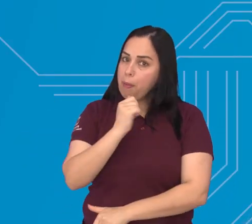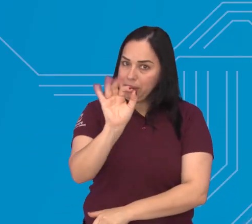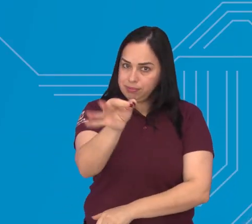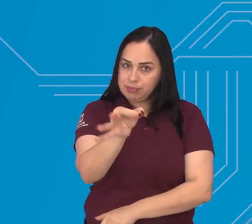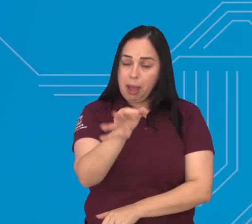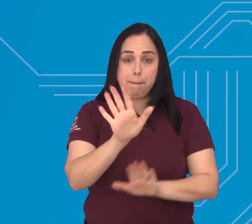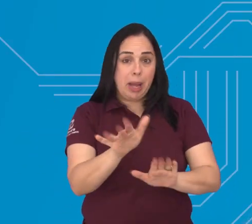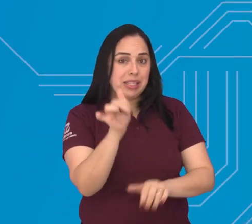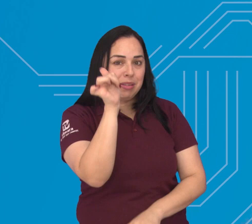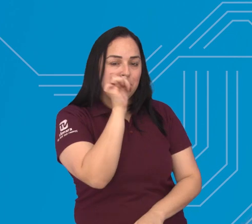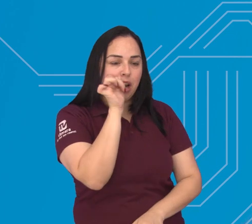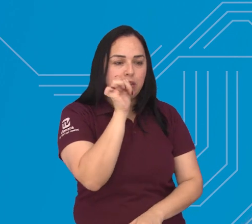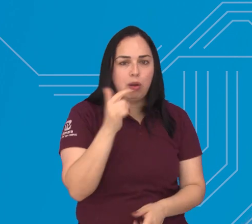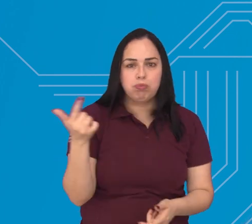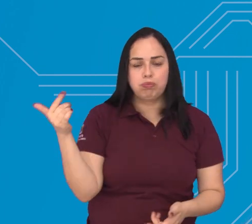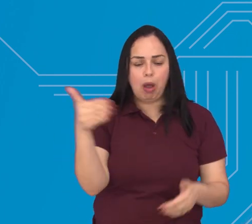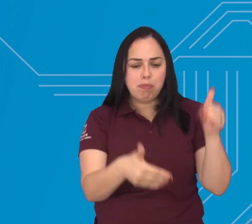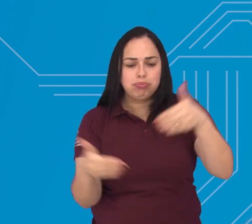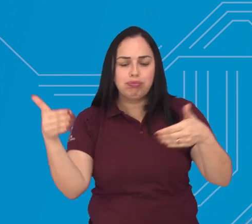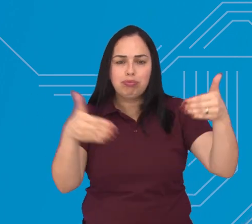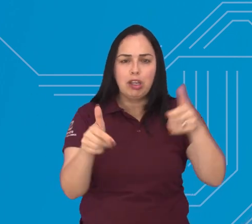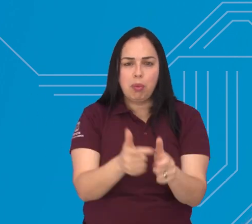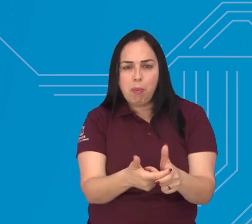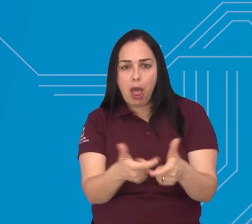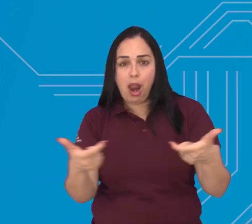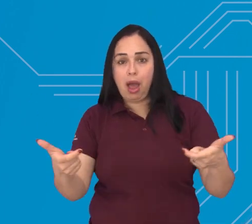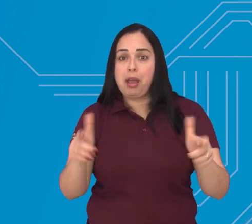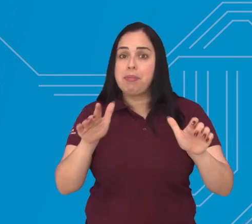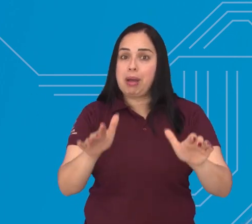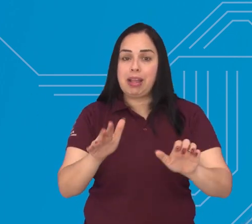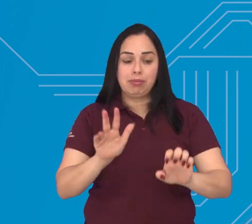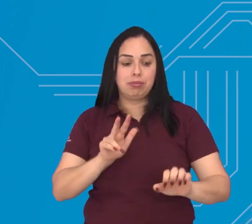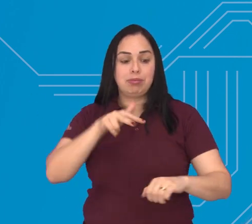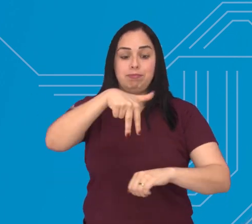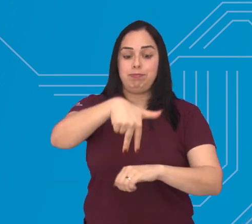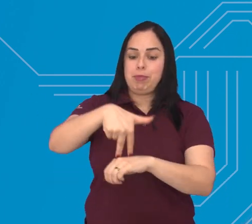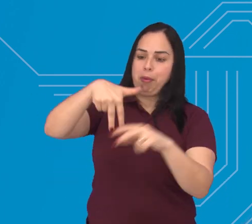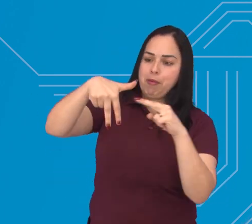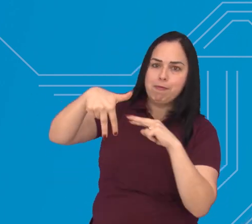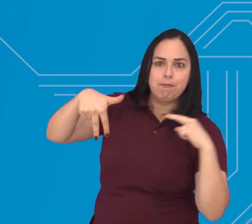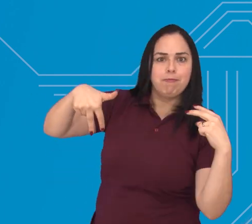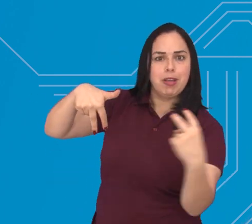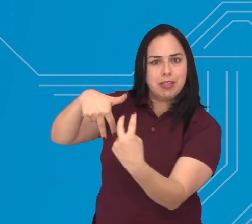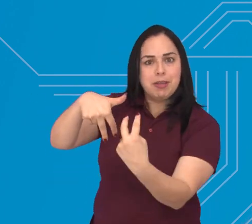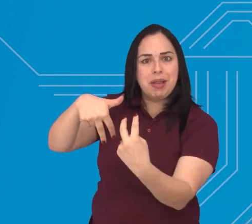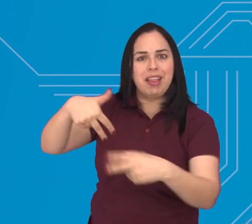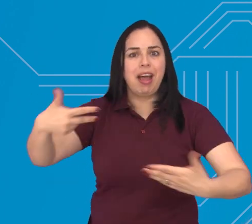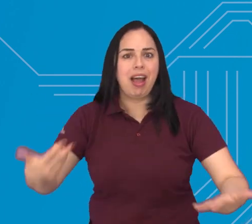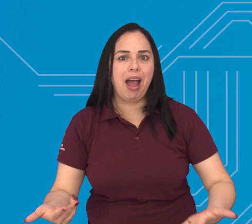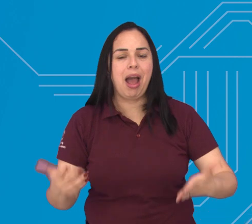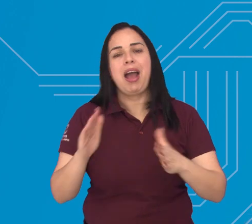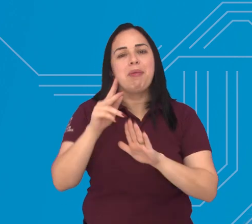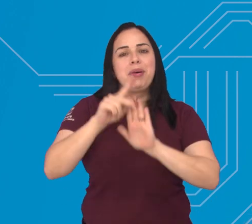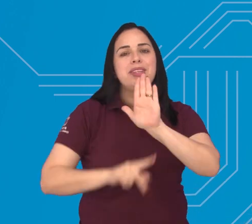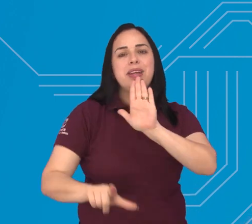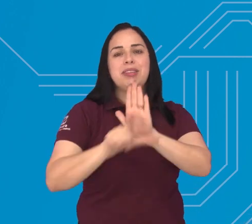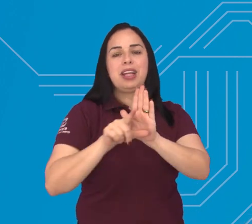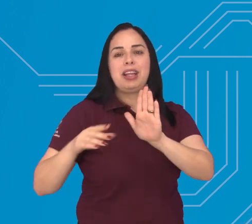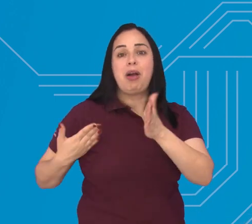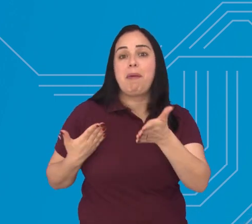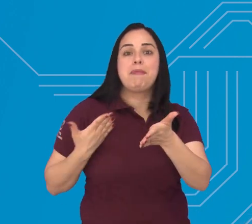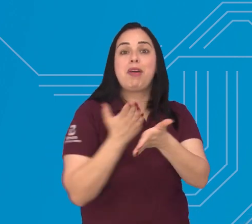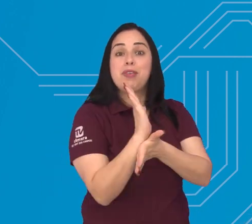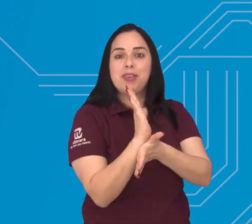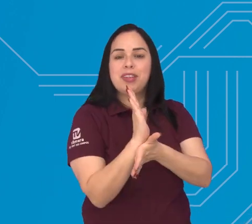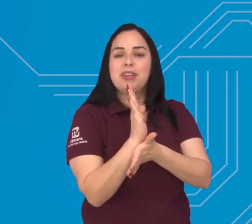homens, né? Mas as mulheres vêm ganhando espaço. E para dar ainda mais força e visibilidade a elas, a Câmara aprovou um projeto de lei